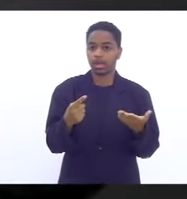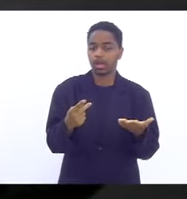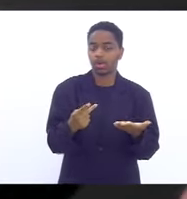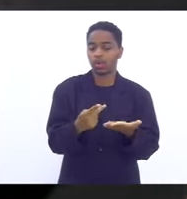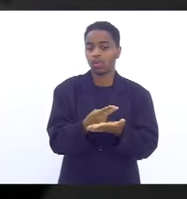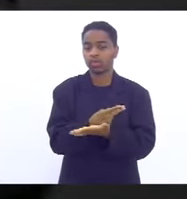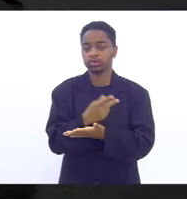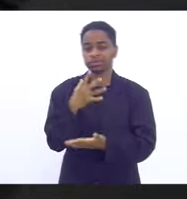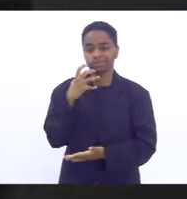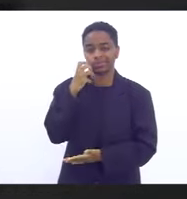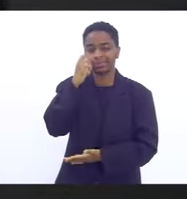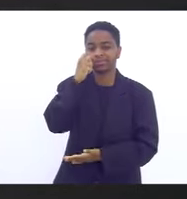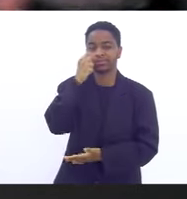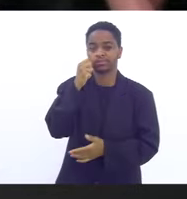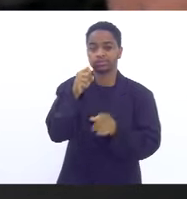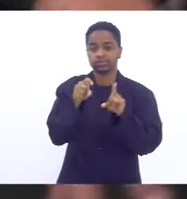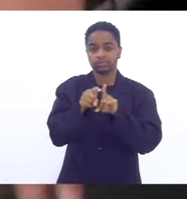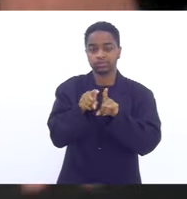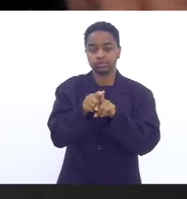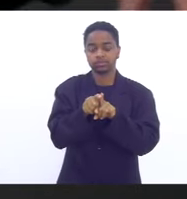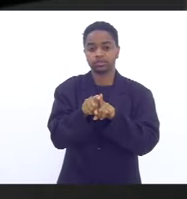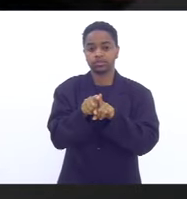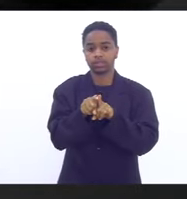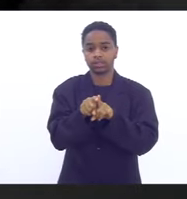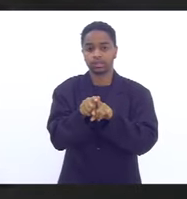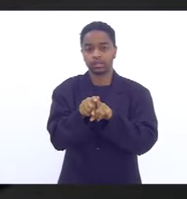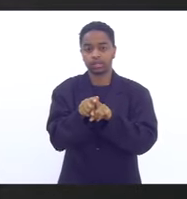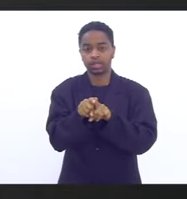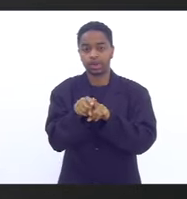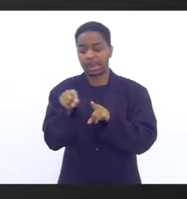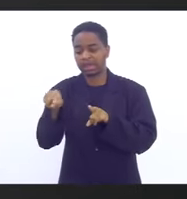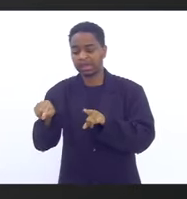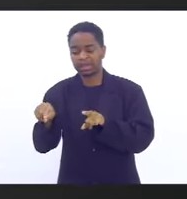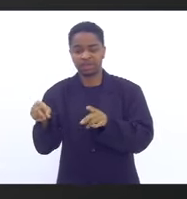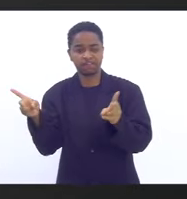esse constrangimento, vento daqui, praga dali,